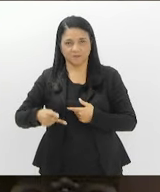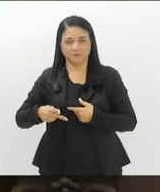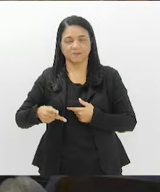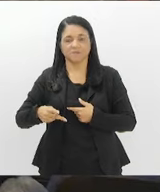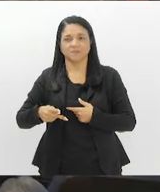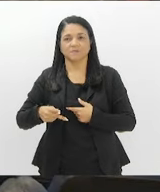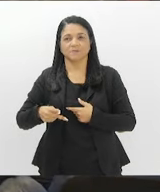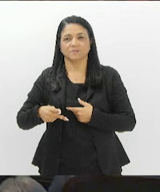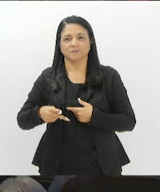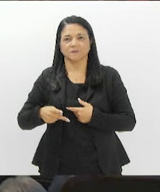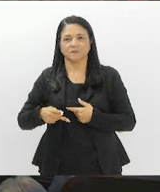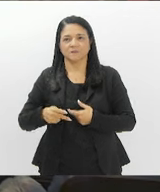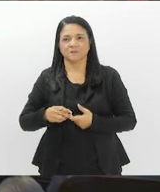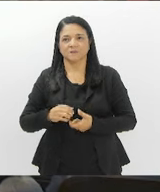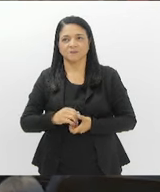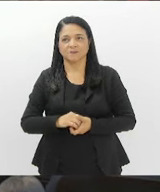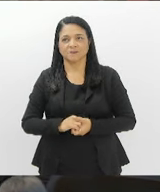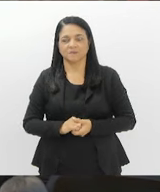mesa